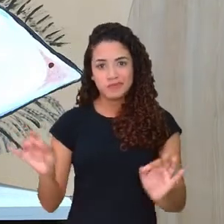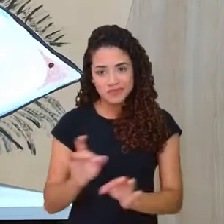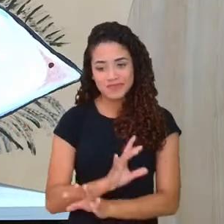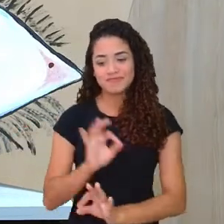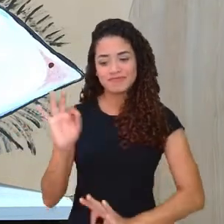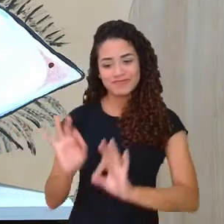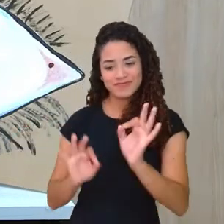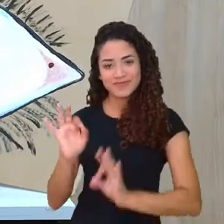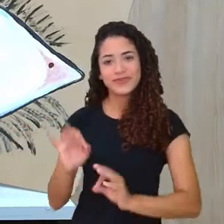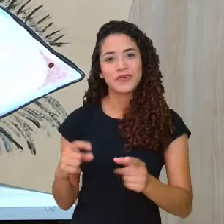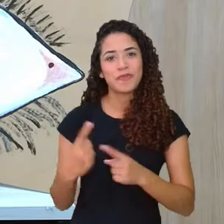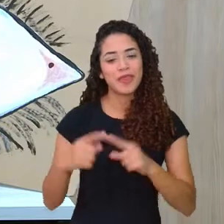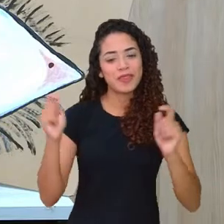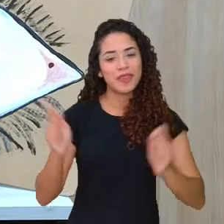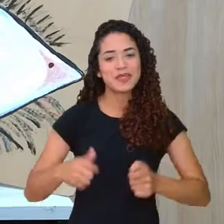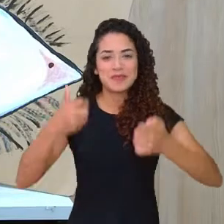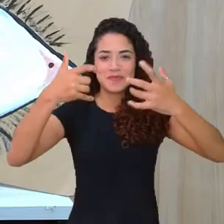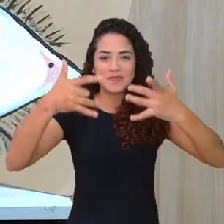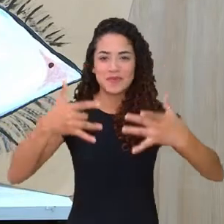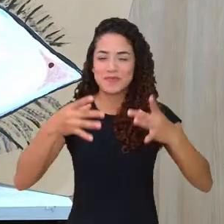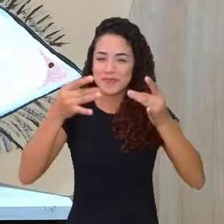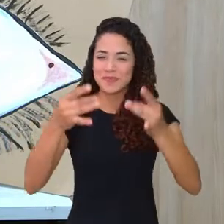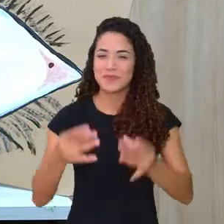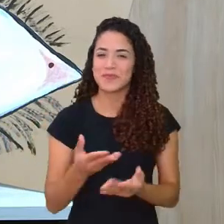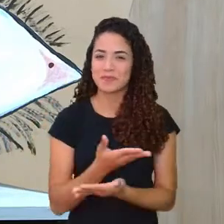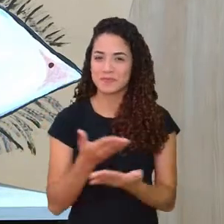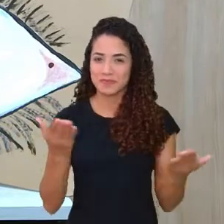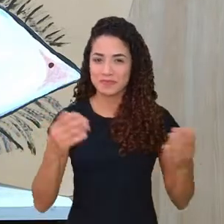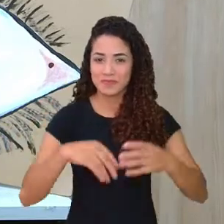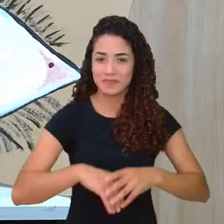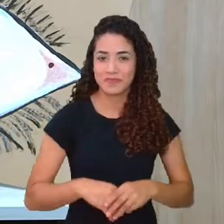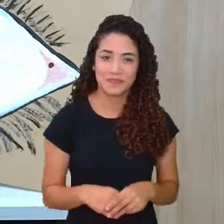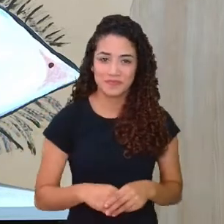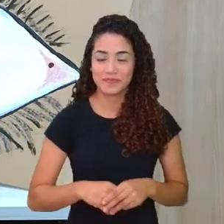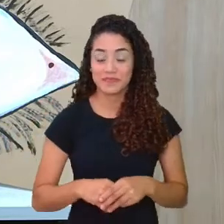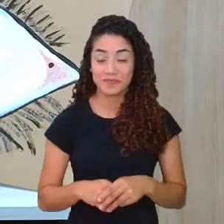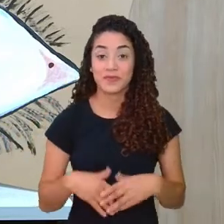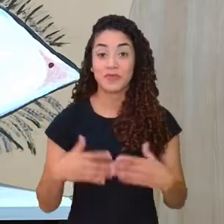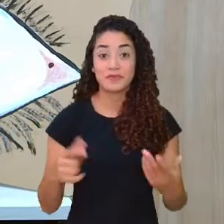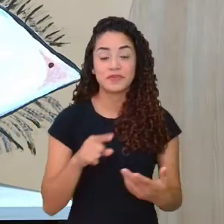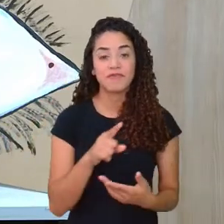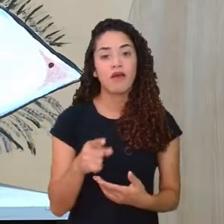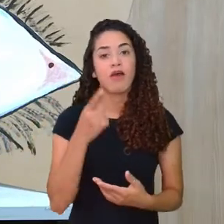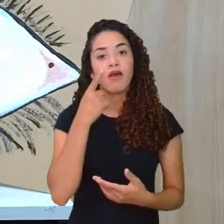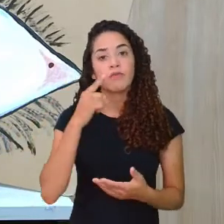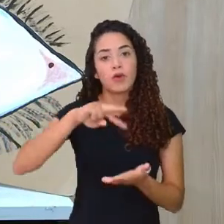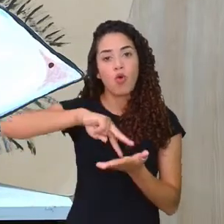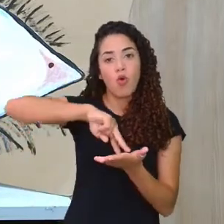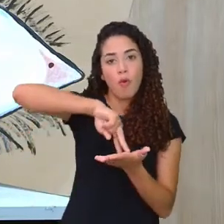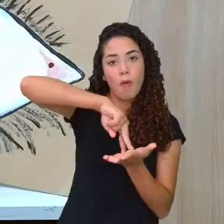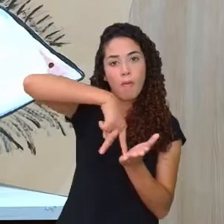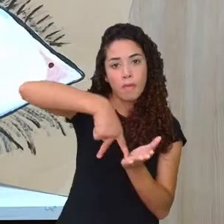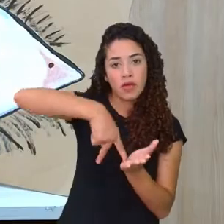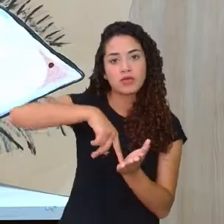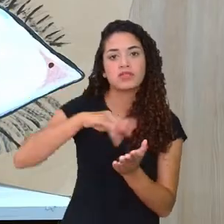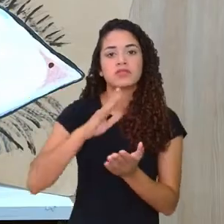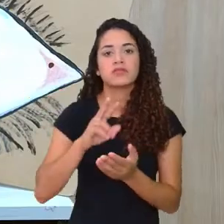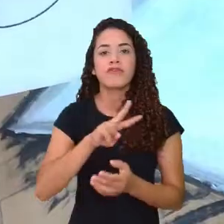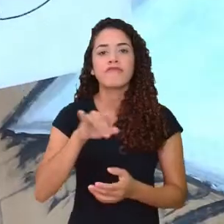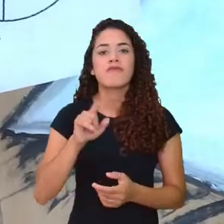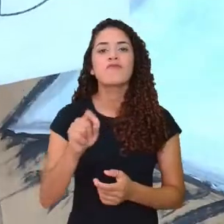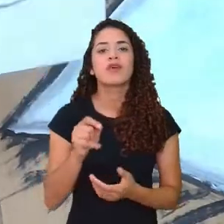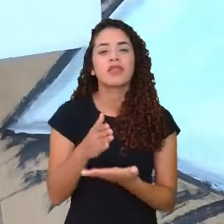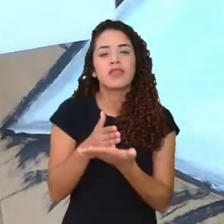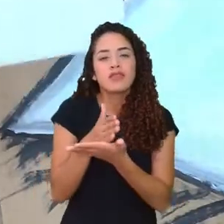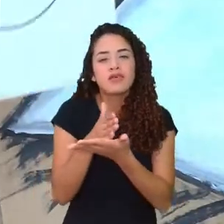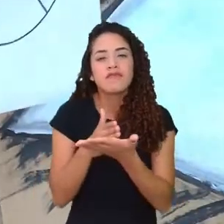poder explicar bem direitinho para vocês. Então, você vai pegar a questão aí do seu compasso e vai dividir,